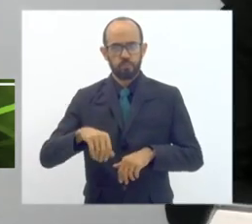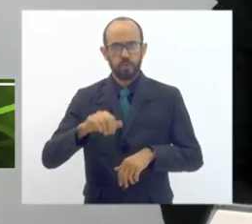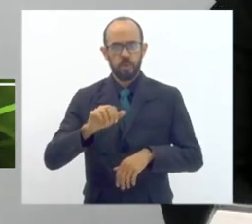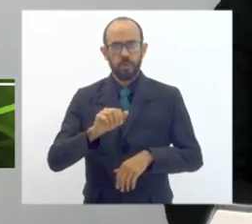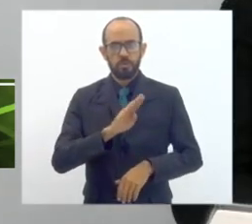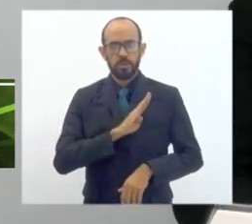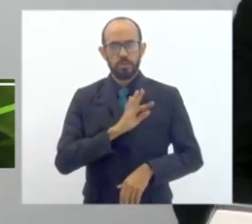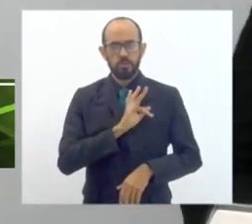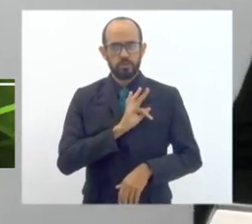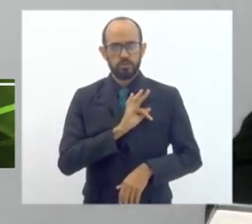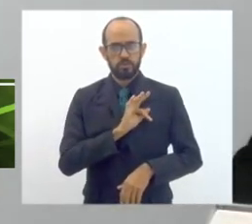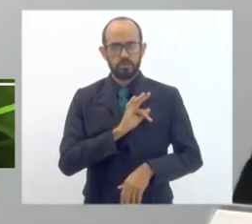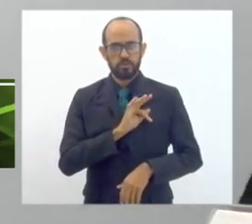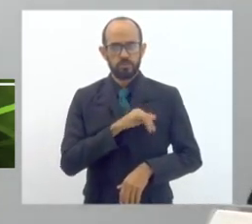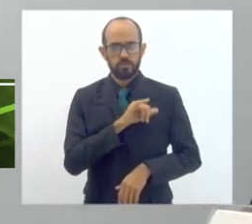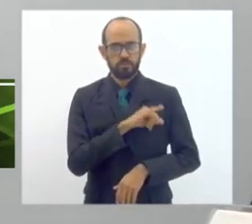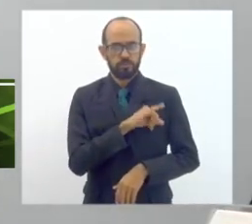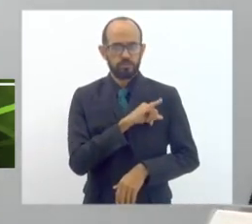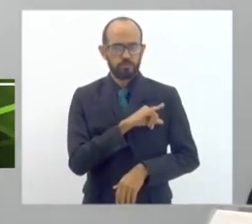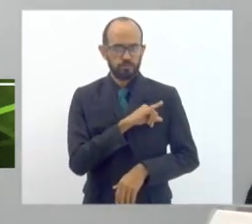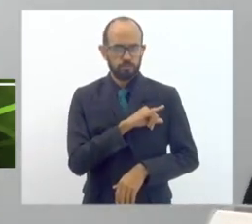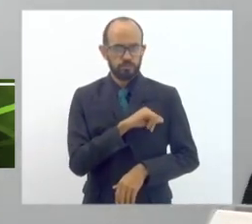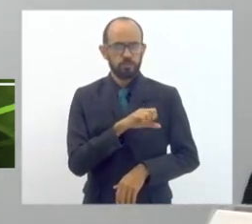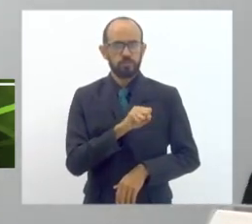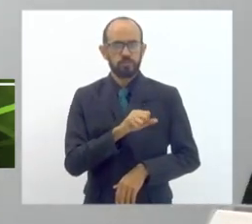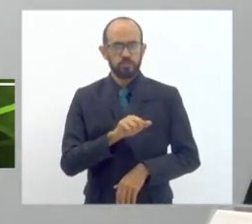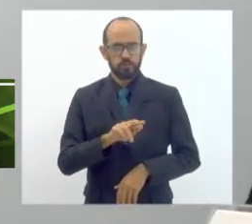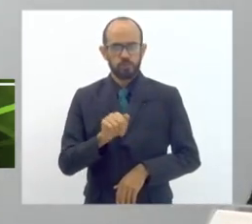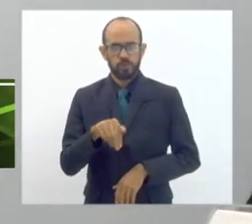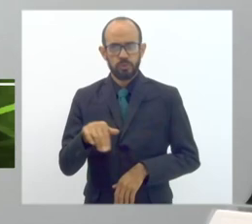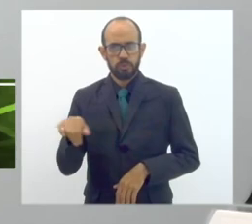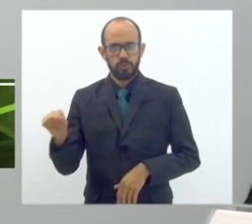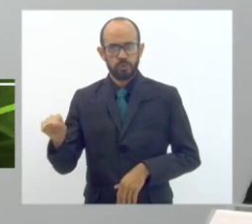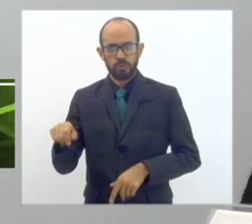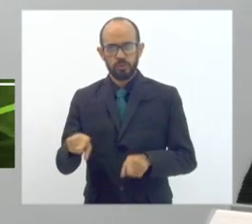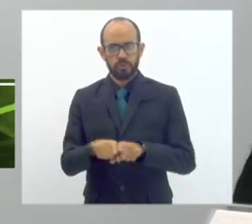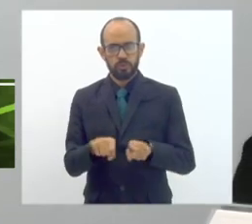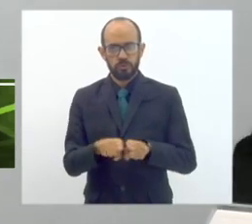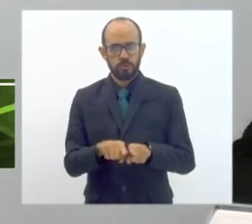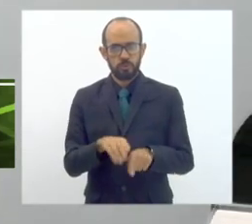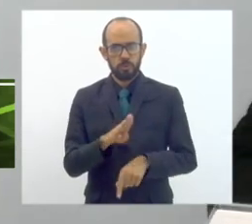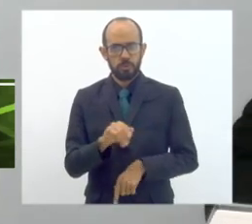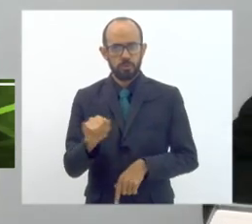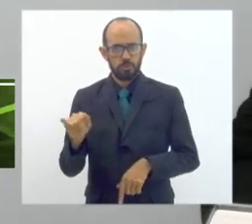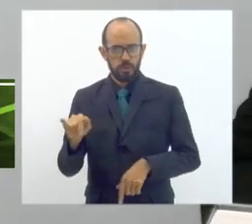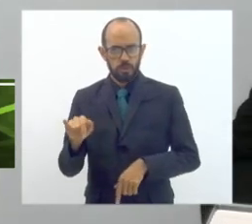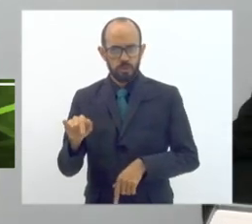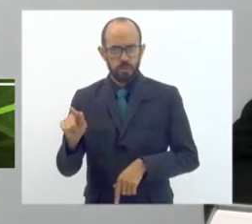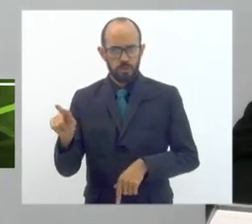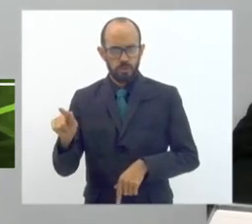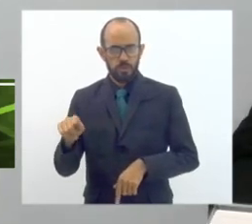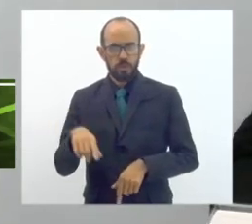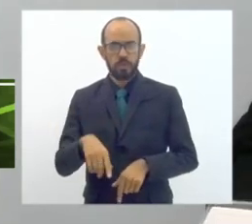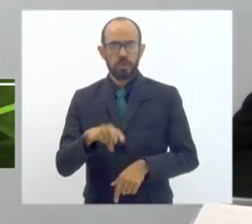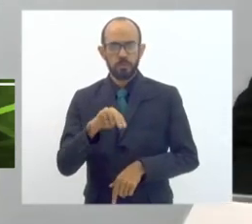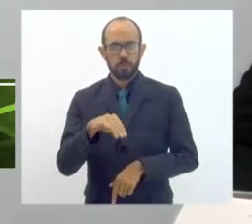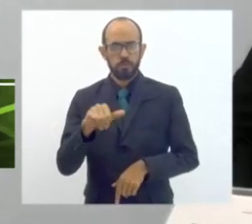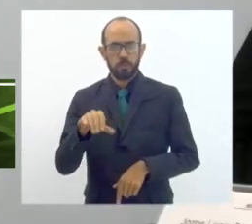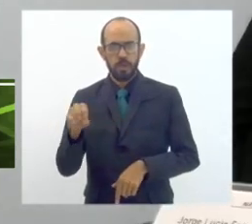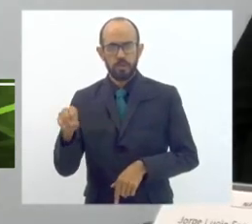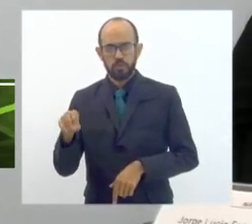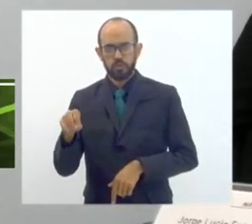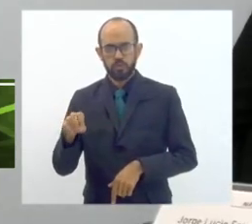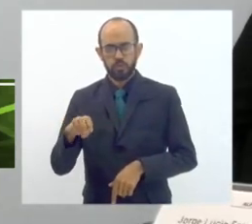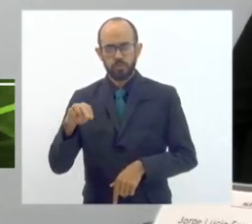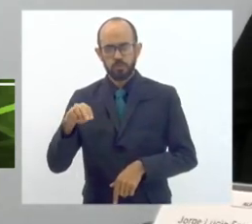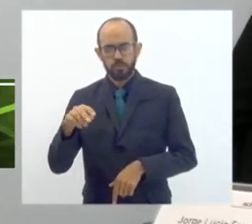de Janeiro, e região serrana, e principalmente, obviamente, Big e Médio Paraíba, não tenho dúvida nenhuma, mas uma atuação realmente